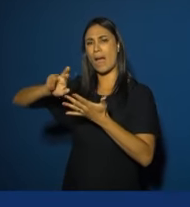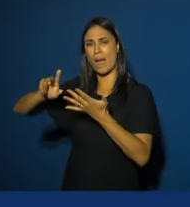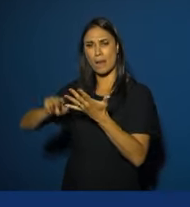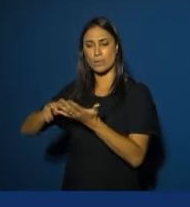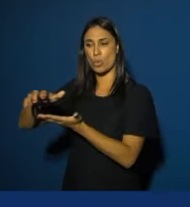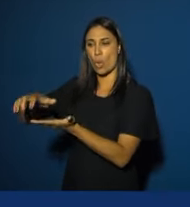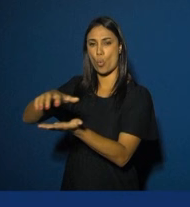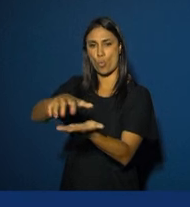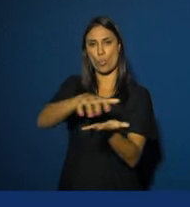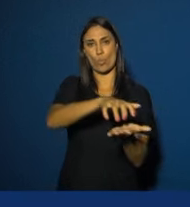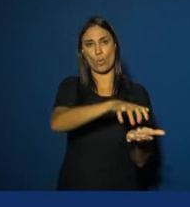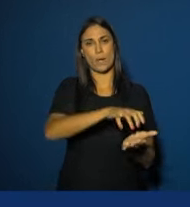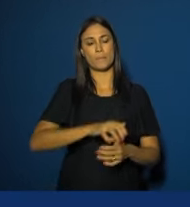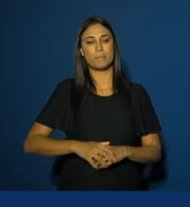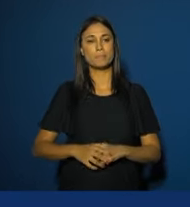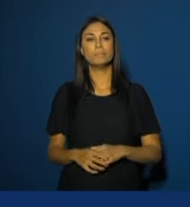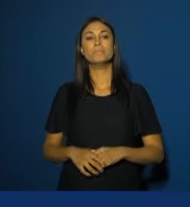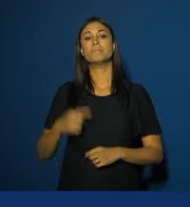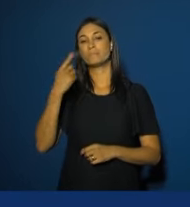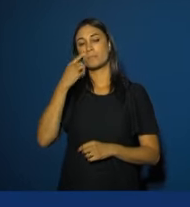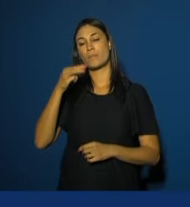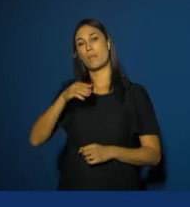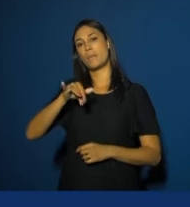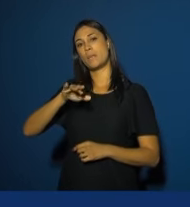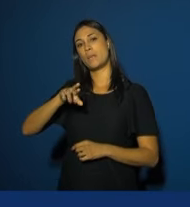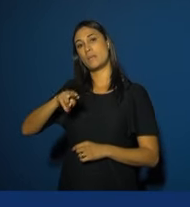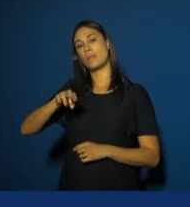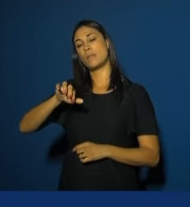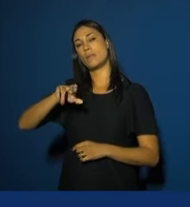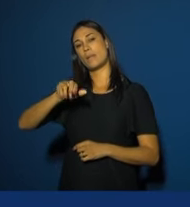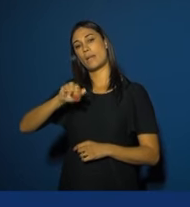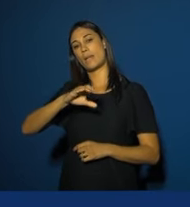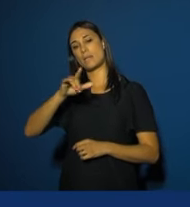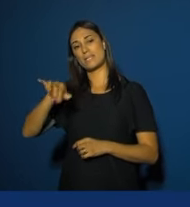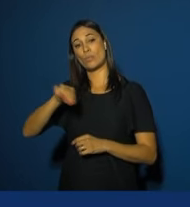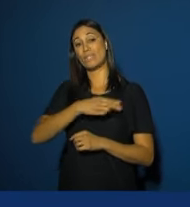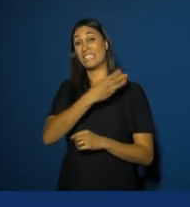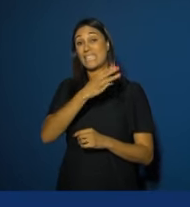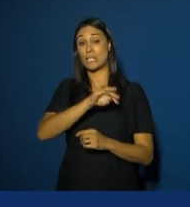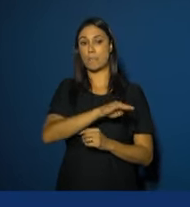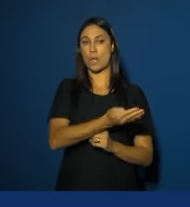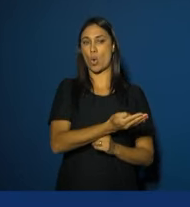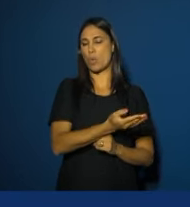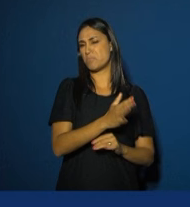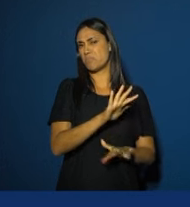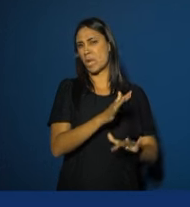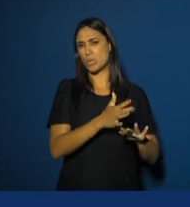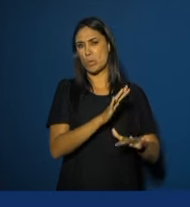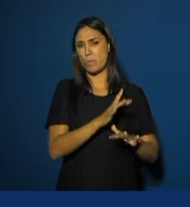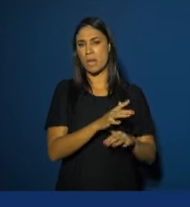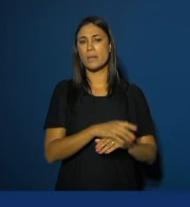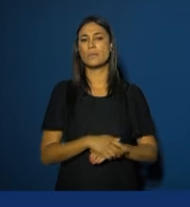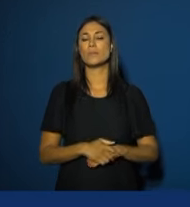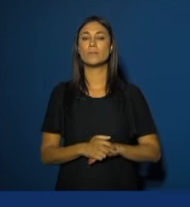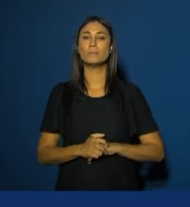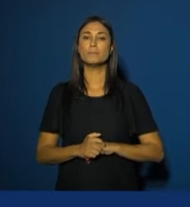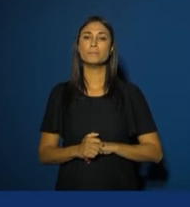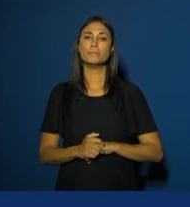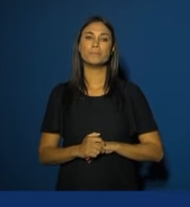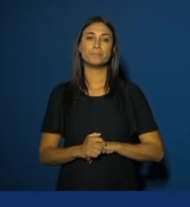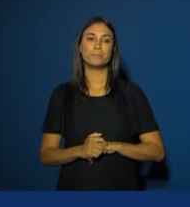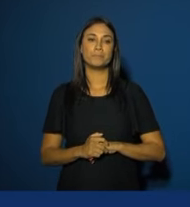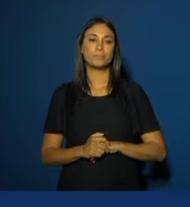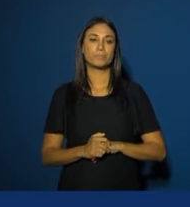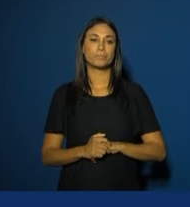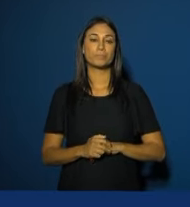matrizes. Na área de mineração, 3 bilhões de reais previstos em concessões. Vamos